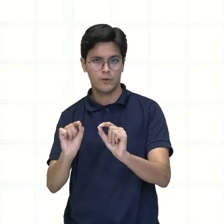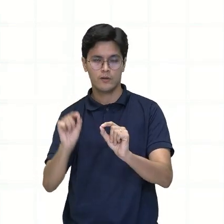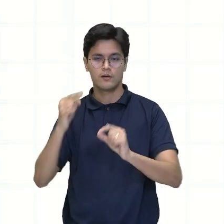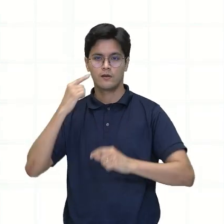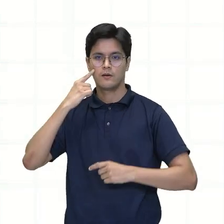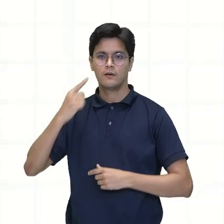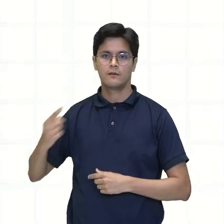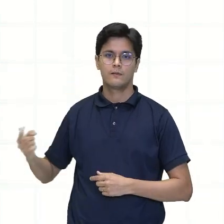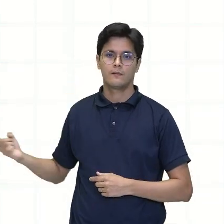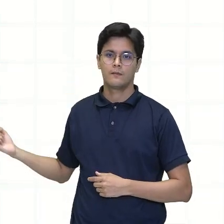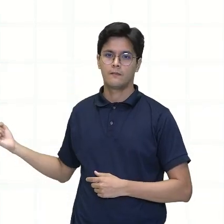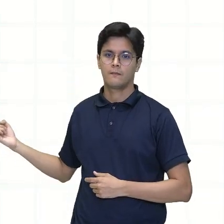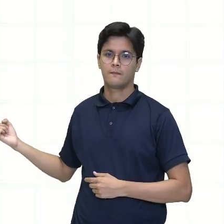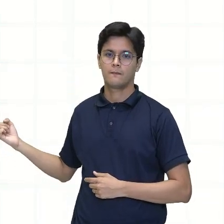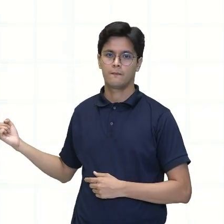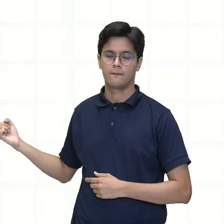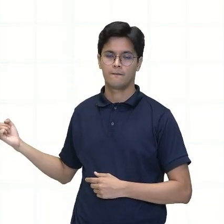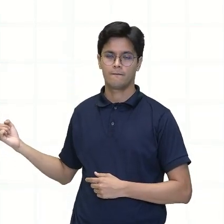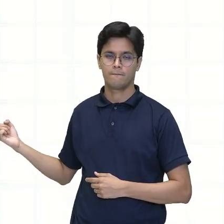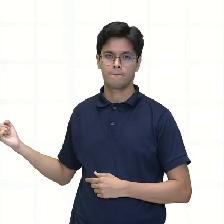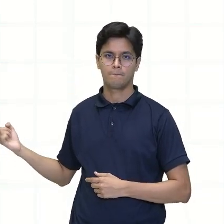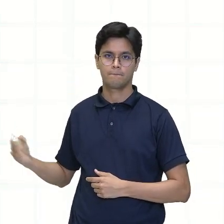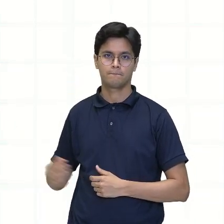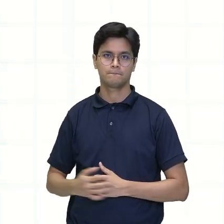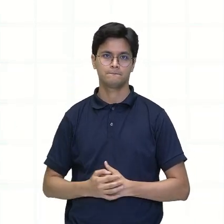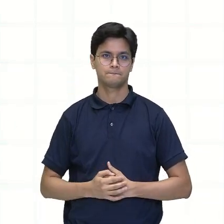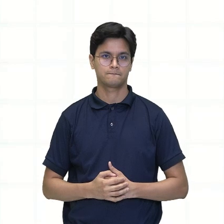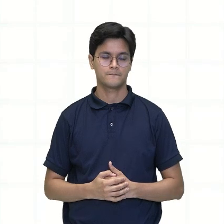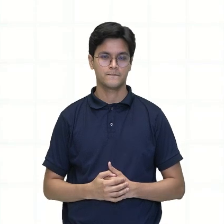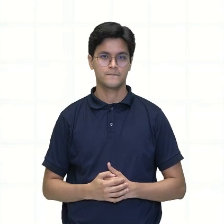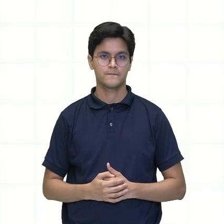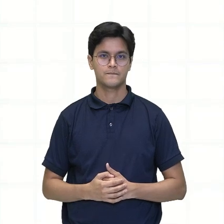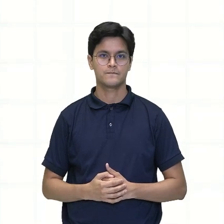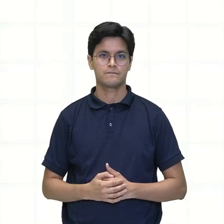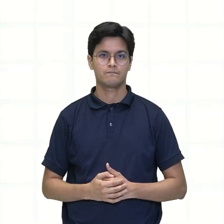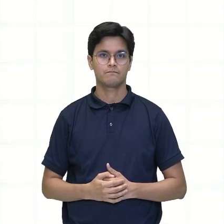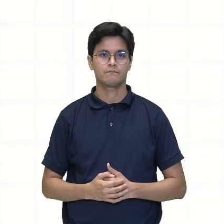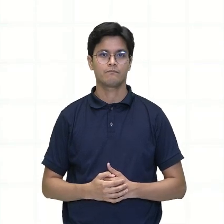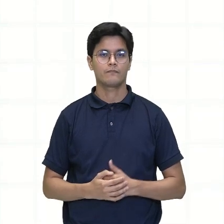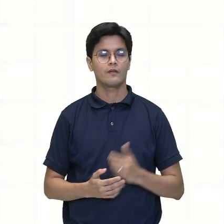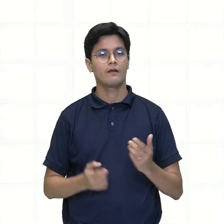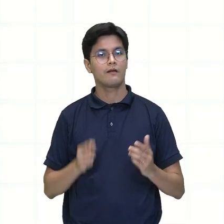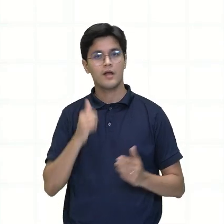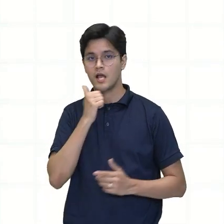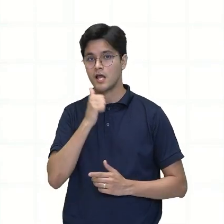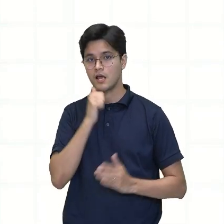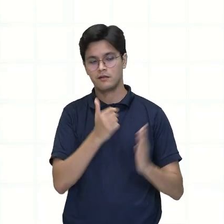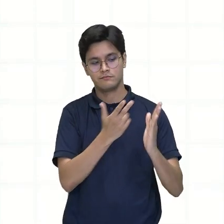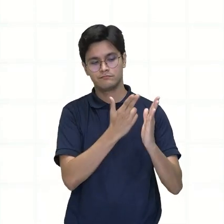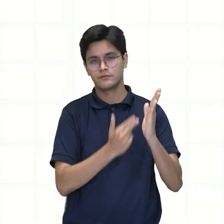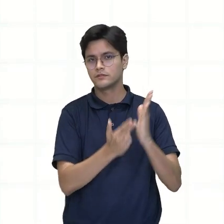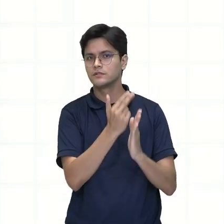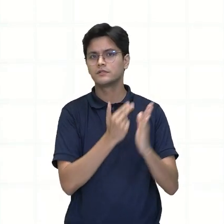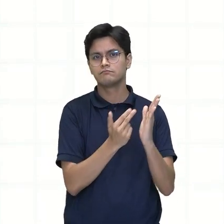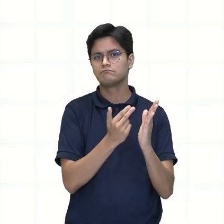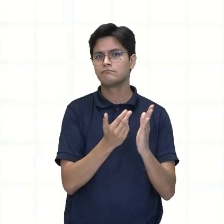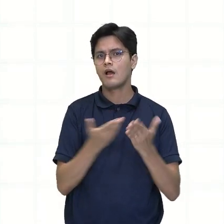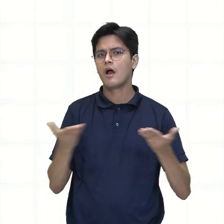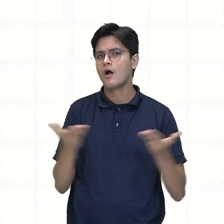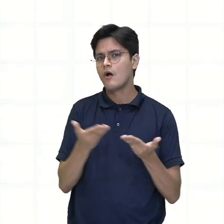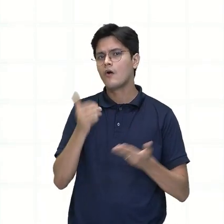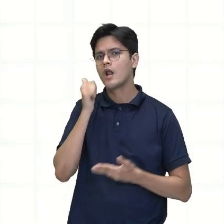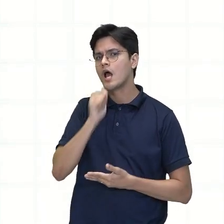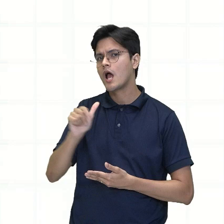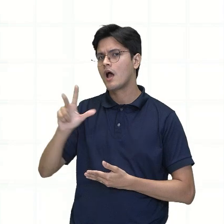drawing é desenhando. Então, ela está desenhando. O que a vovó Su está fazendo? É uma